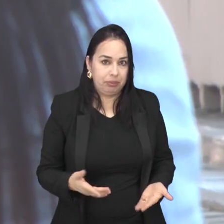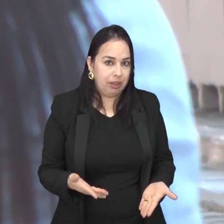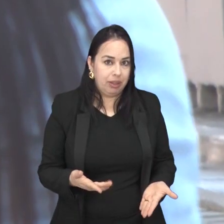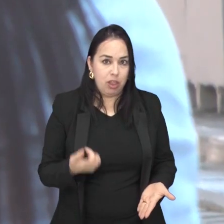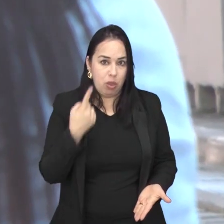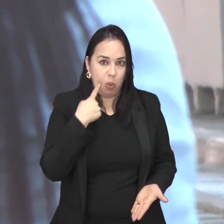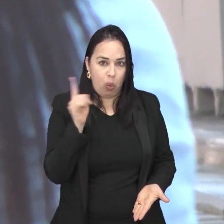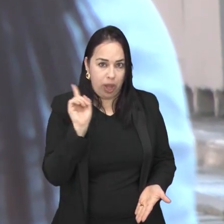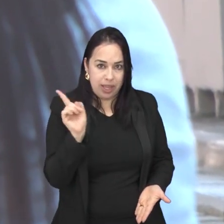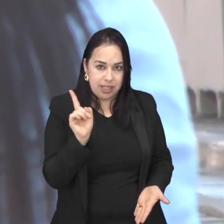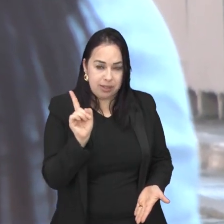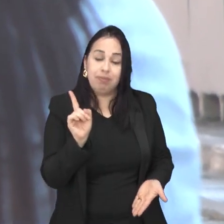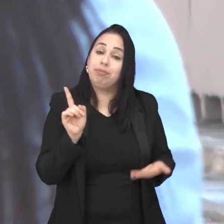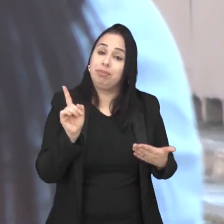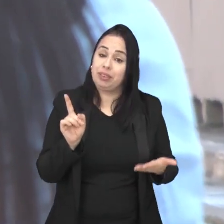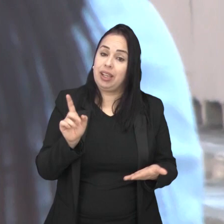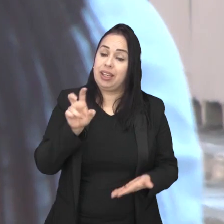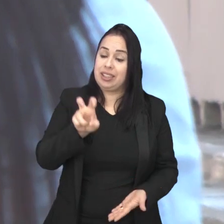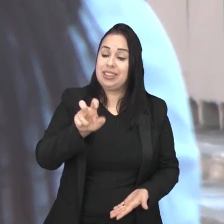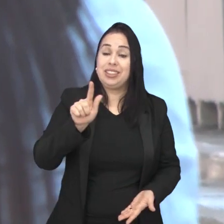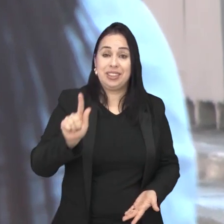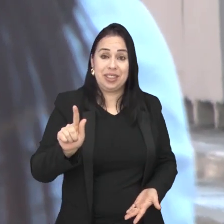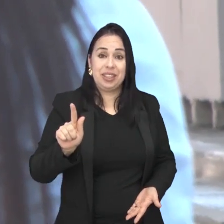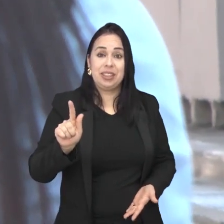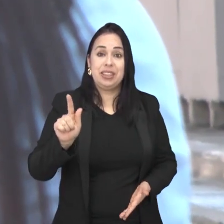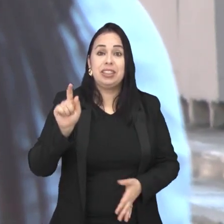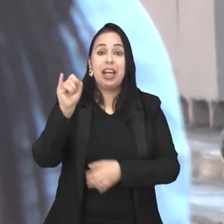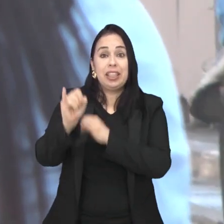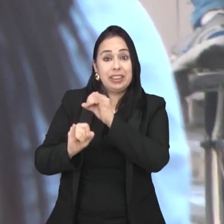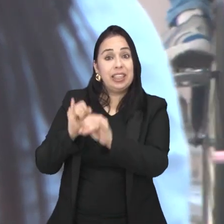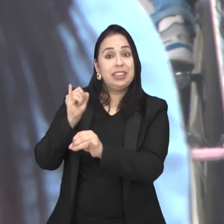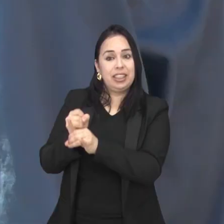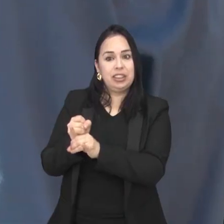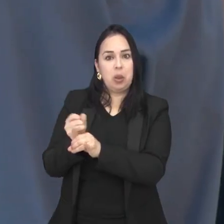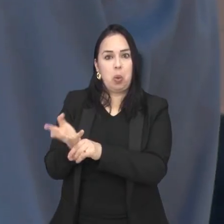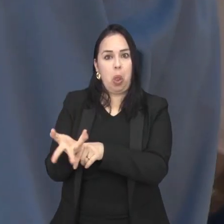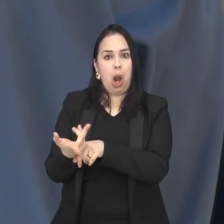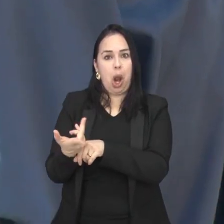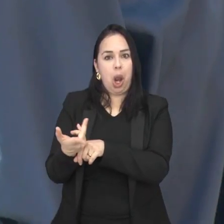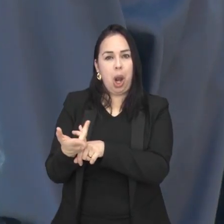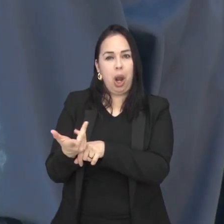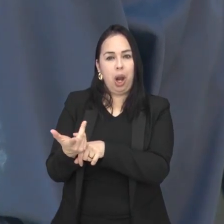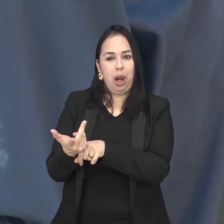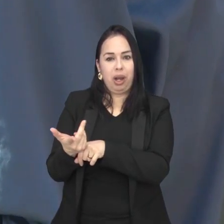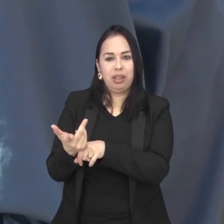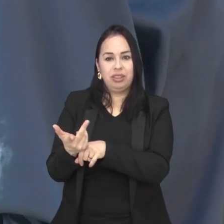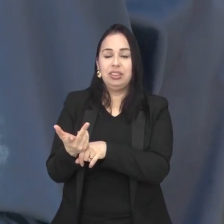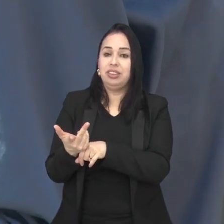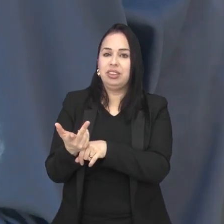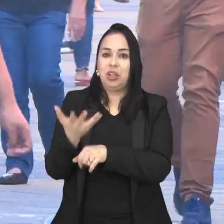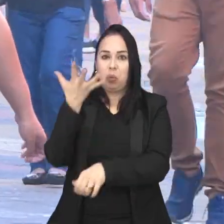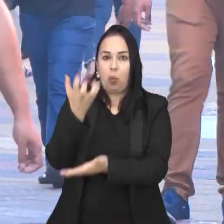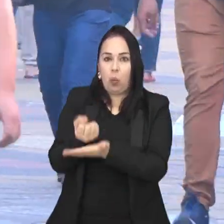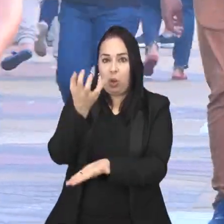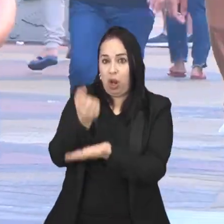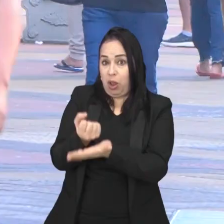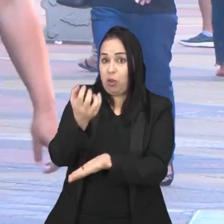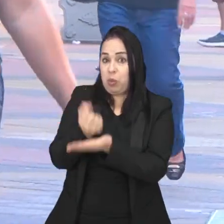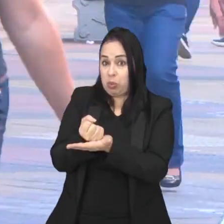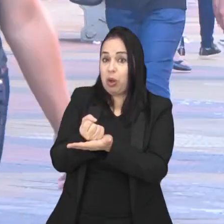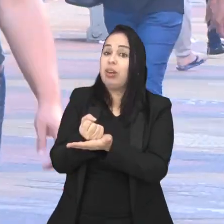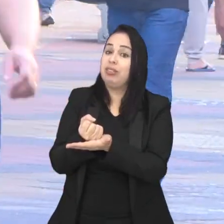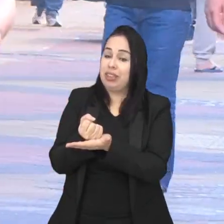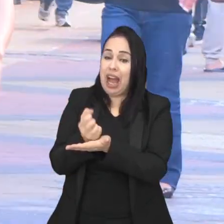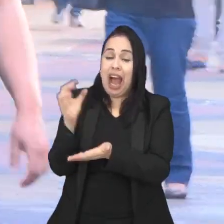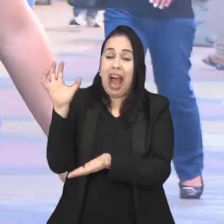Coronel. Para quem ainda não conhece, a 5ª geração das redes móveis terá mais velocidade de conexão, com download